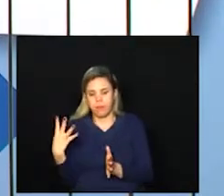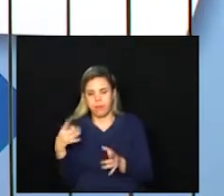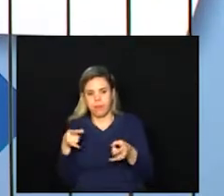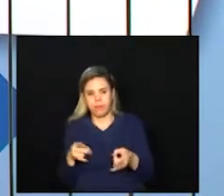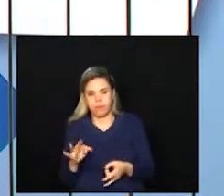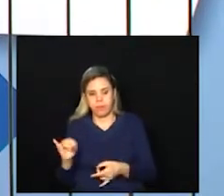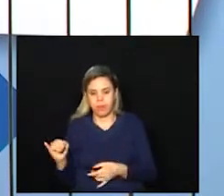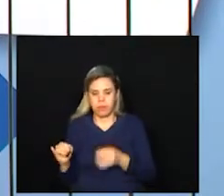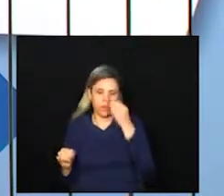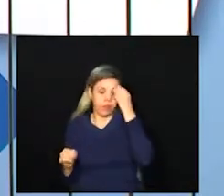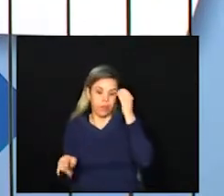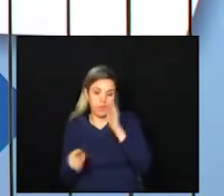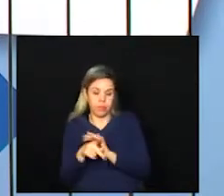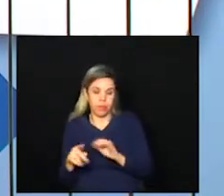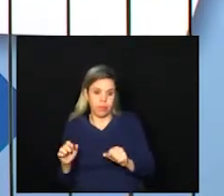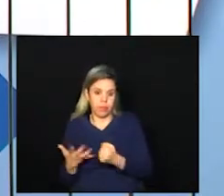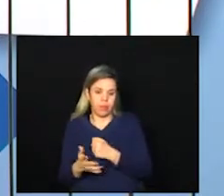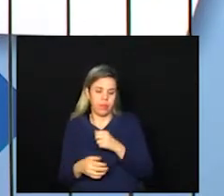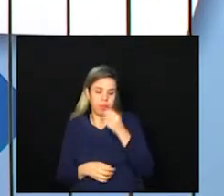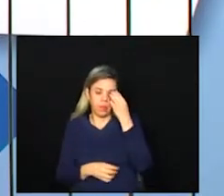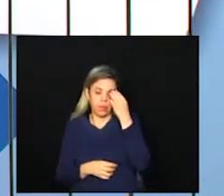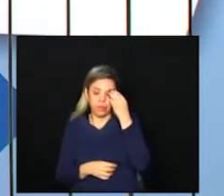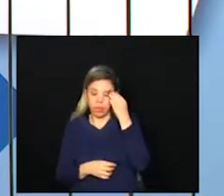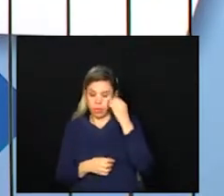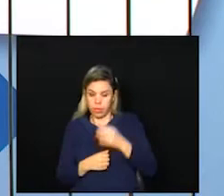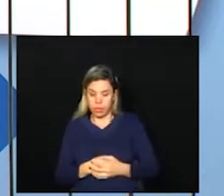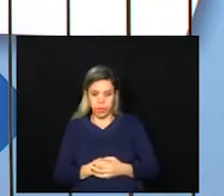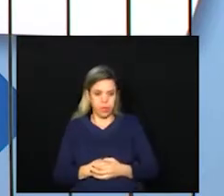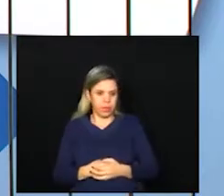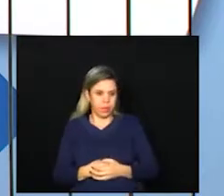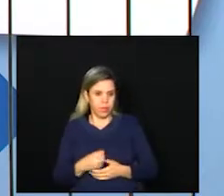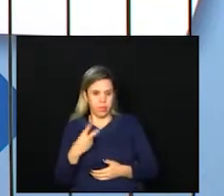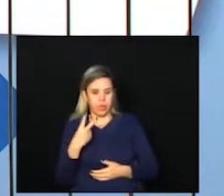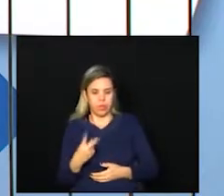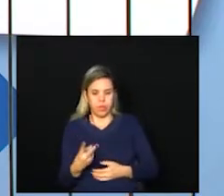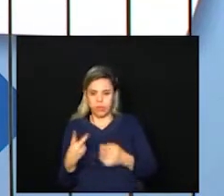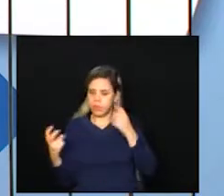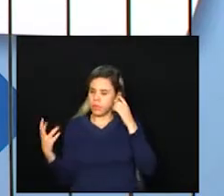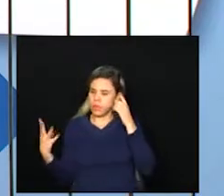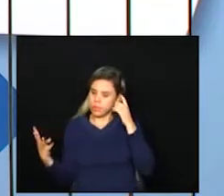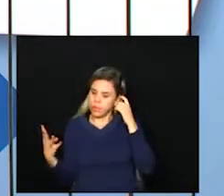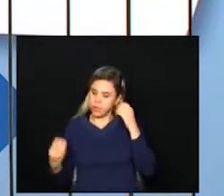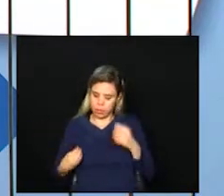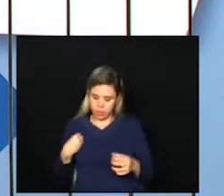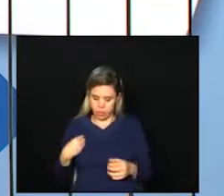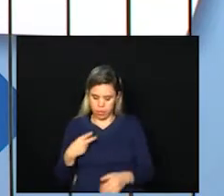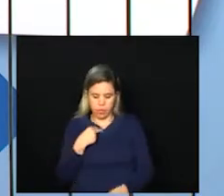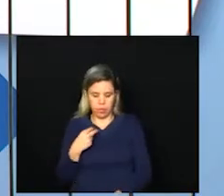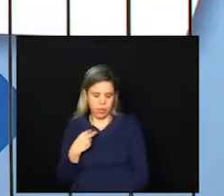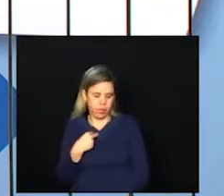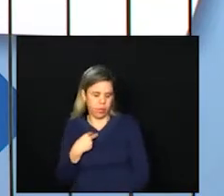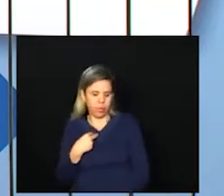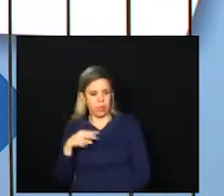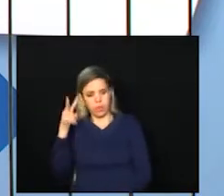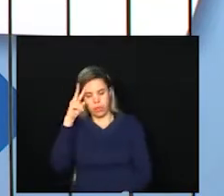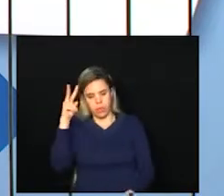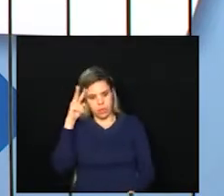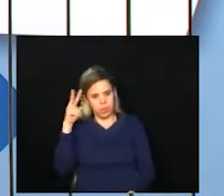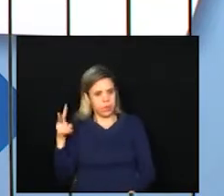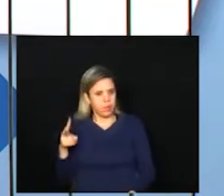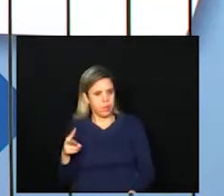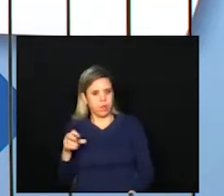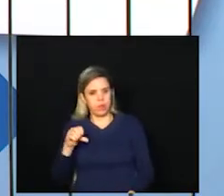de UTI exclusivos para pacientes da Covid-19, 224 estavam ocupados nesta segunda-feira,